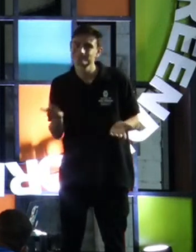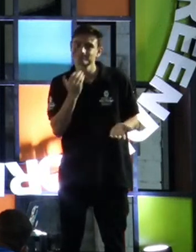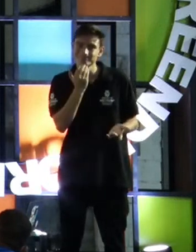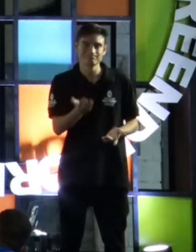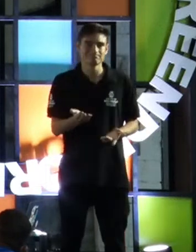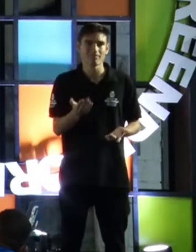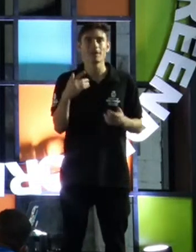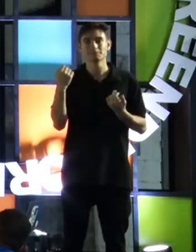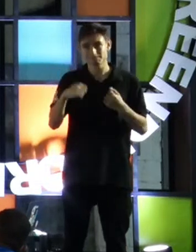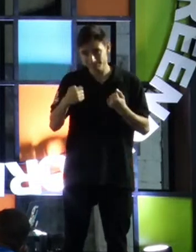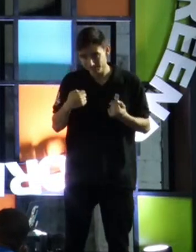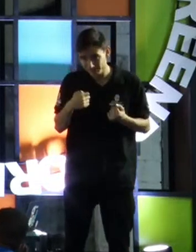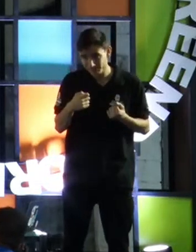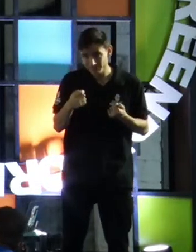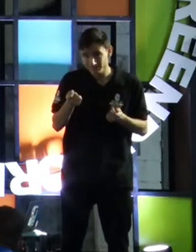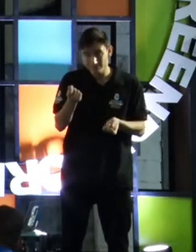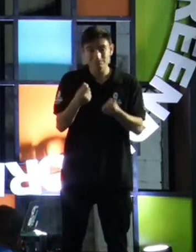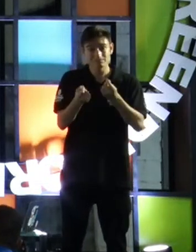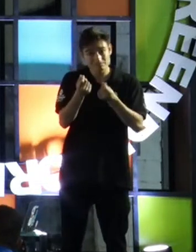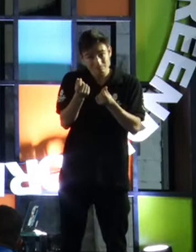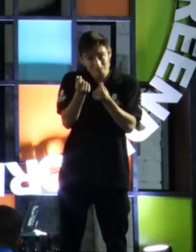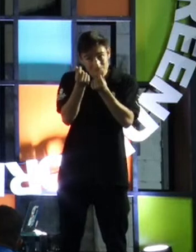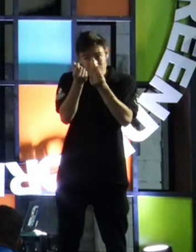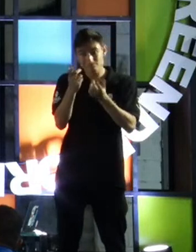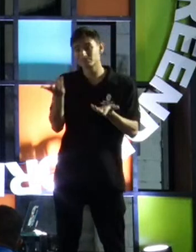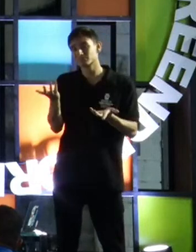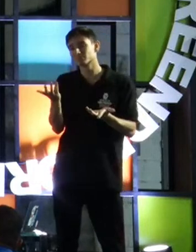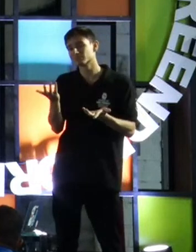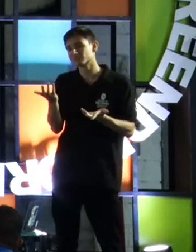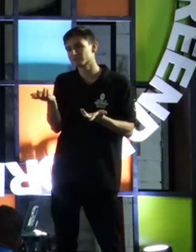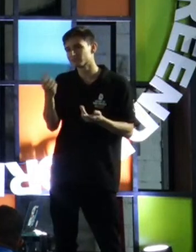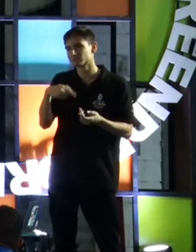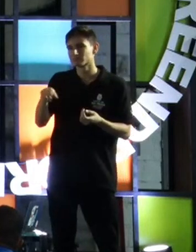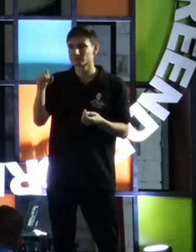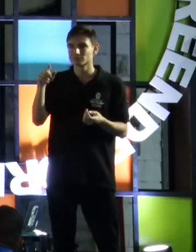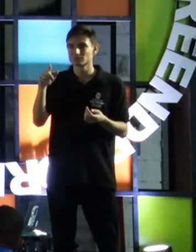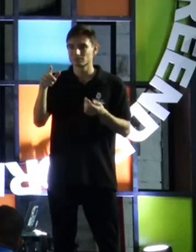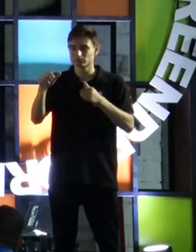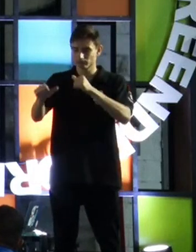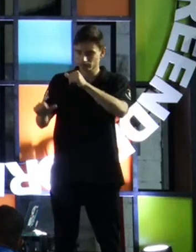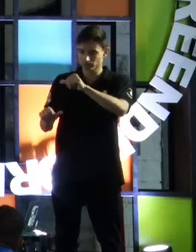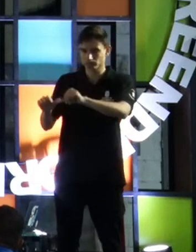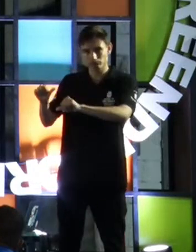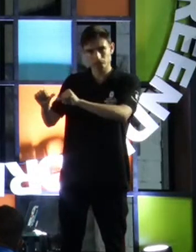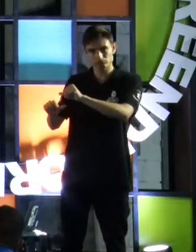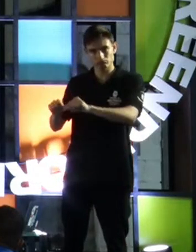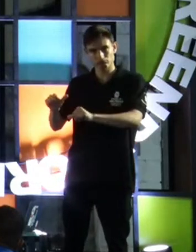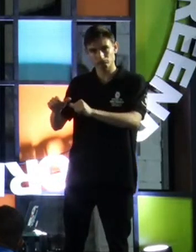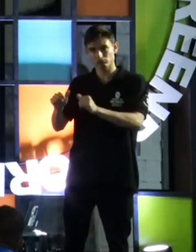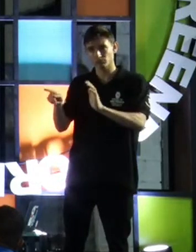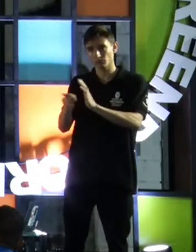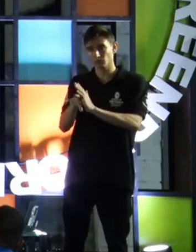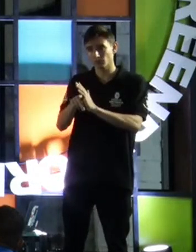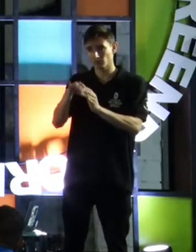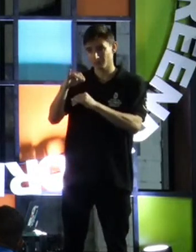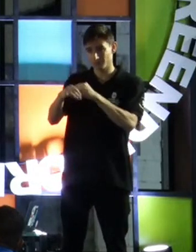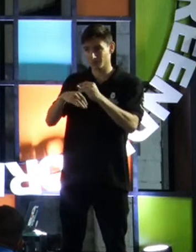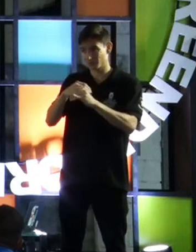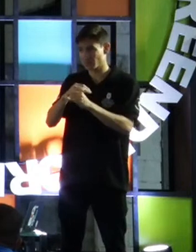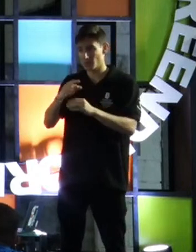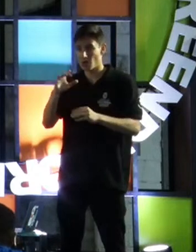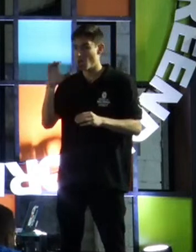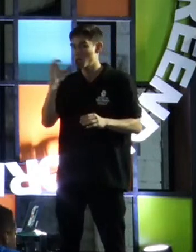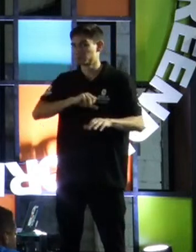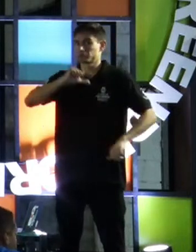vai dar lucro, já está dando lucro. A gente vive esse processo de transformação digital radical, e